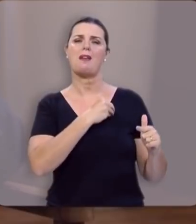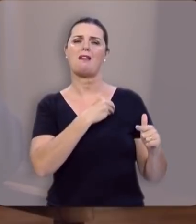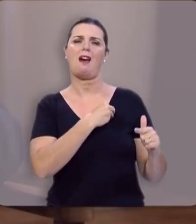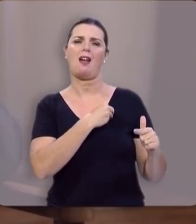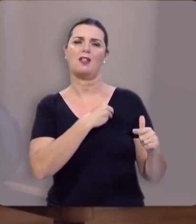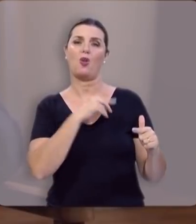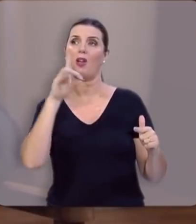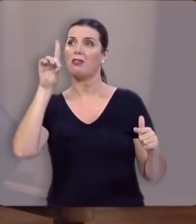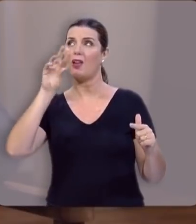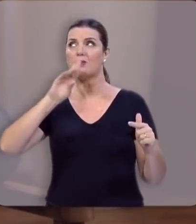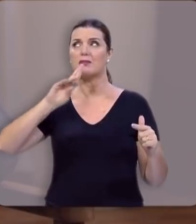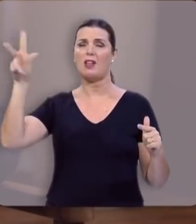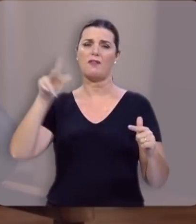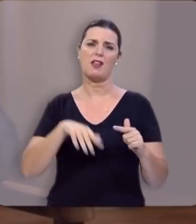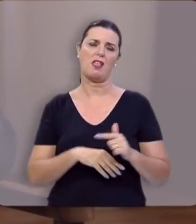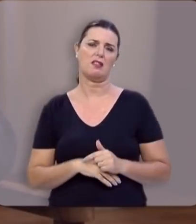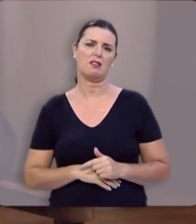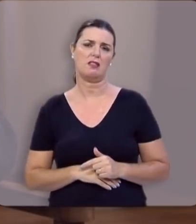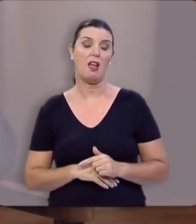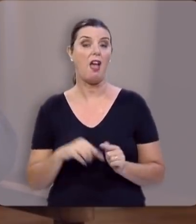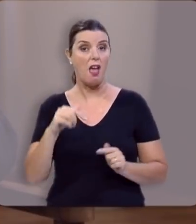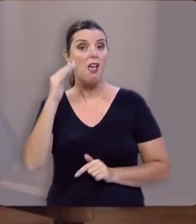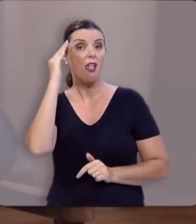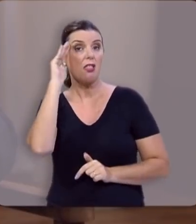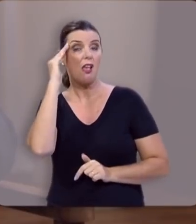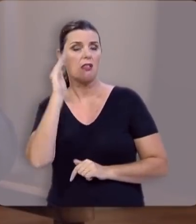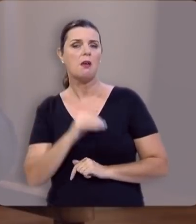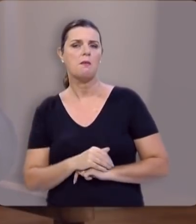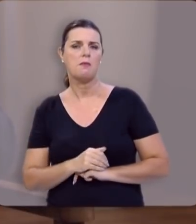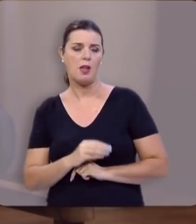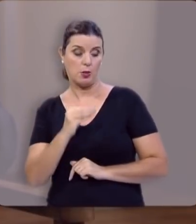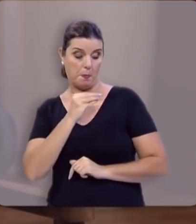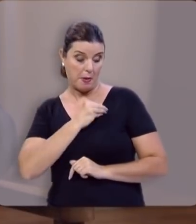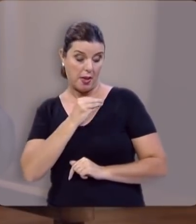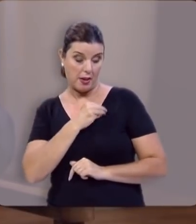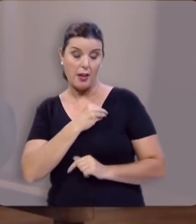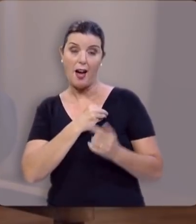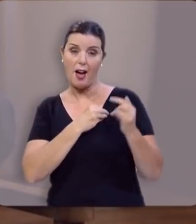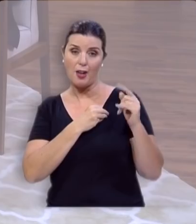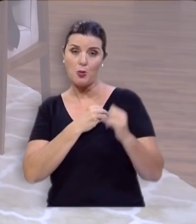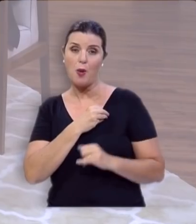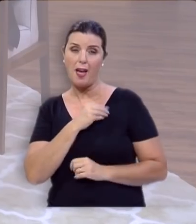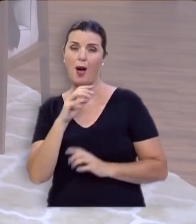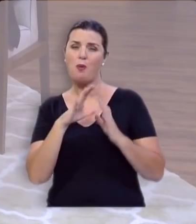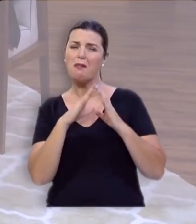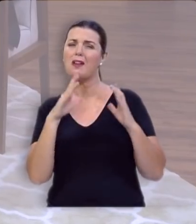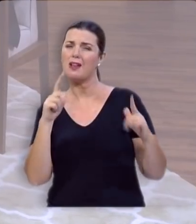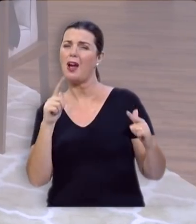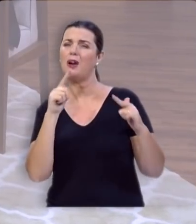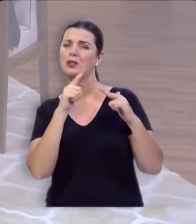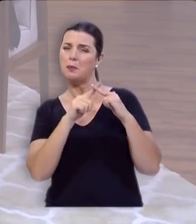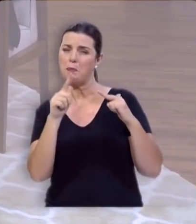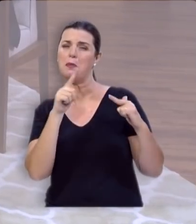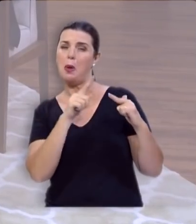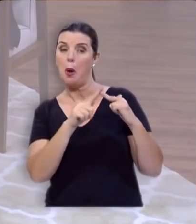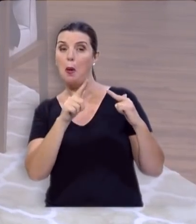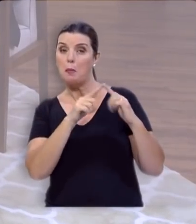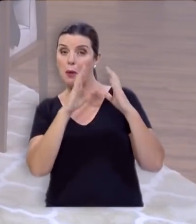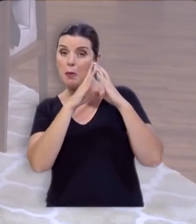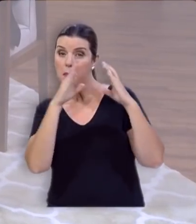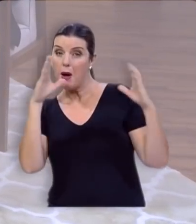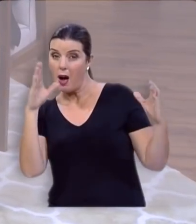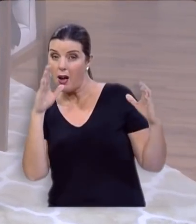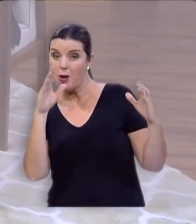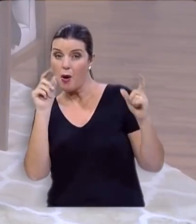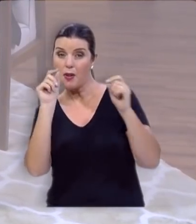pecado. Então, essa compreensão, né, em relação ao pecado como o grande obstáculo que